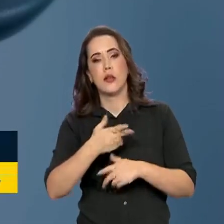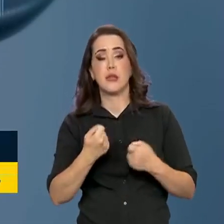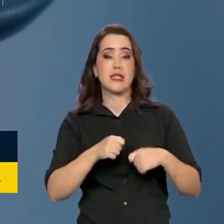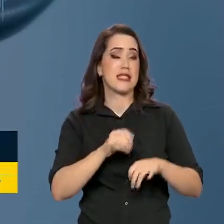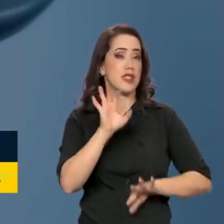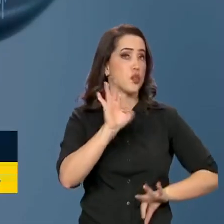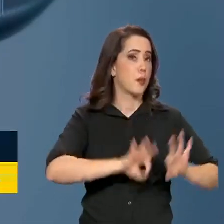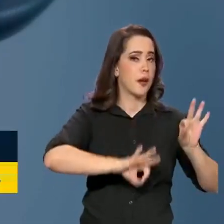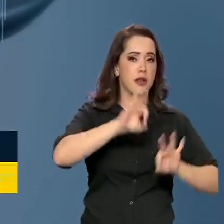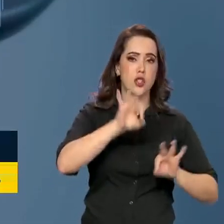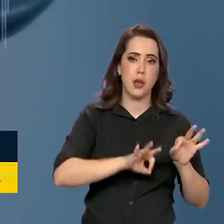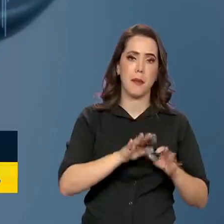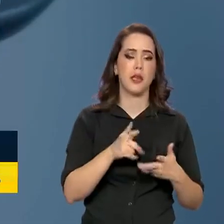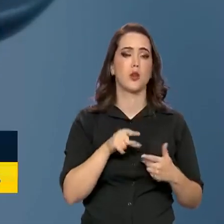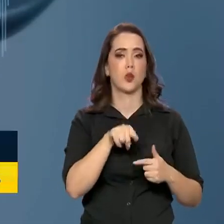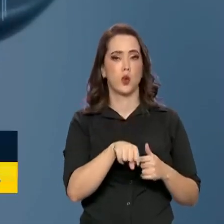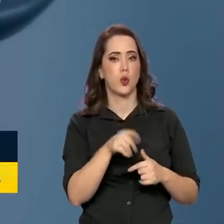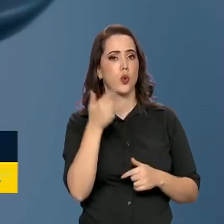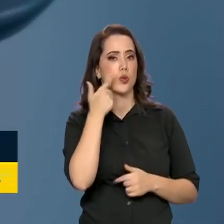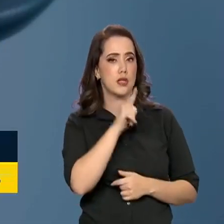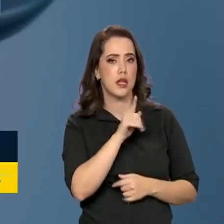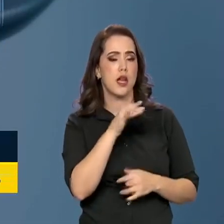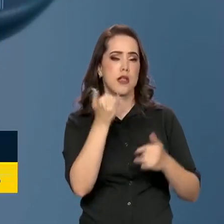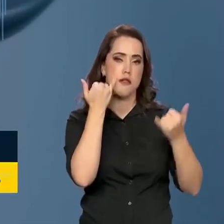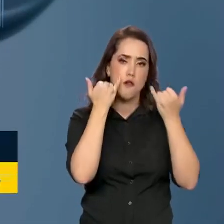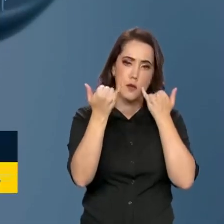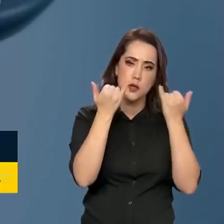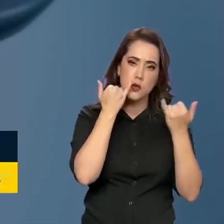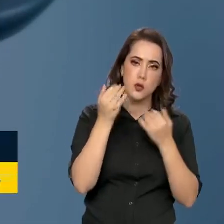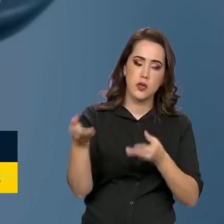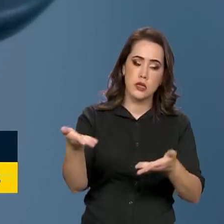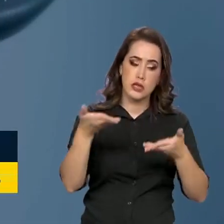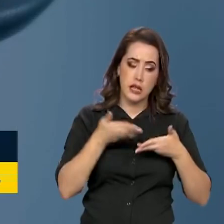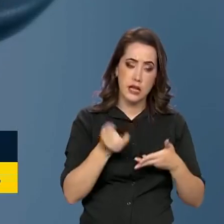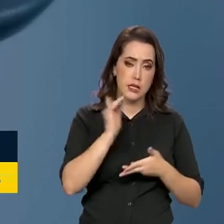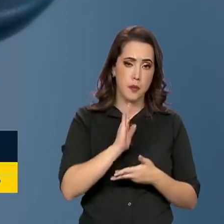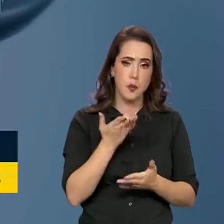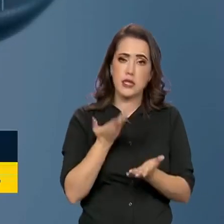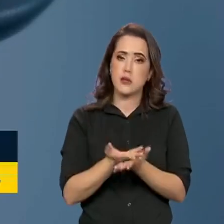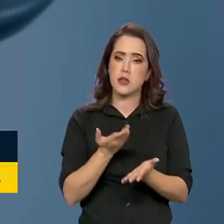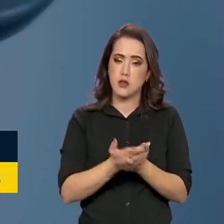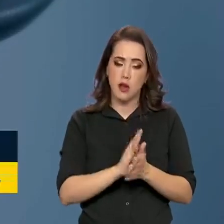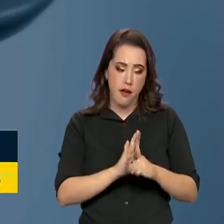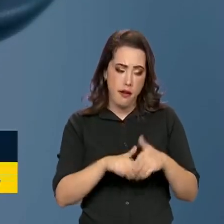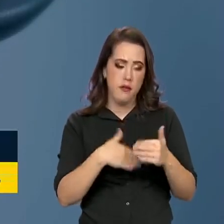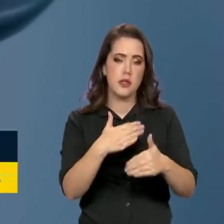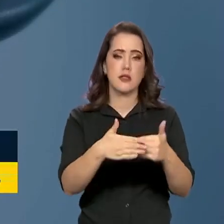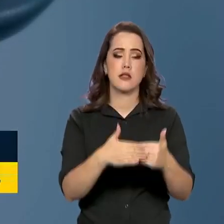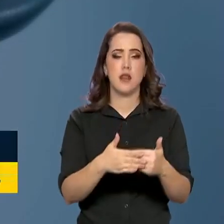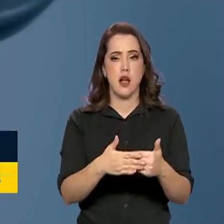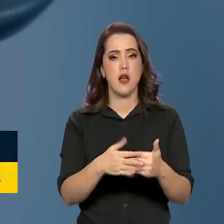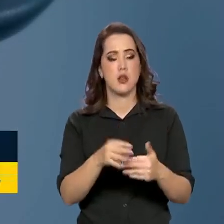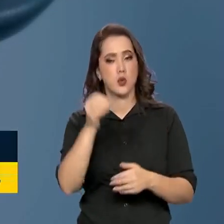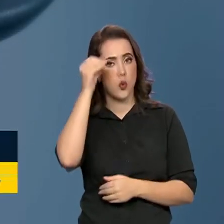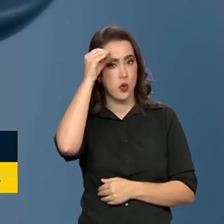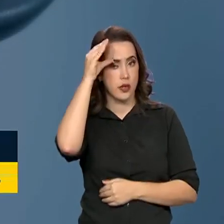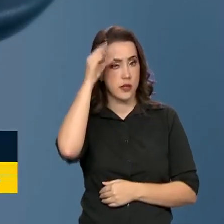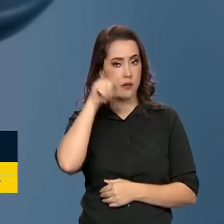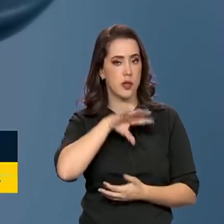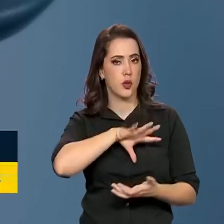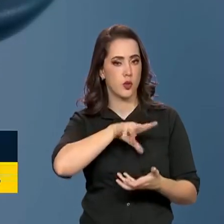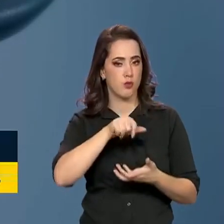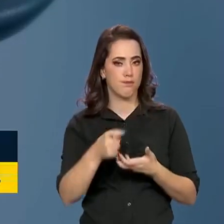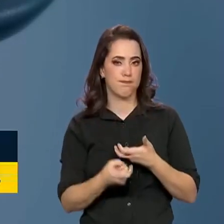para coletar o material, coletar os dados, trazer para o Brasil, estudar e avançar no conhecimento da ciência antártica.